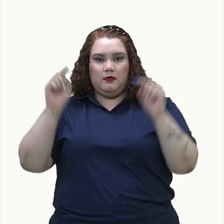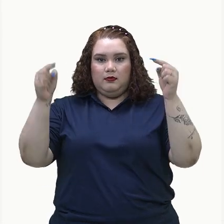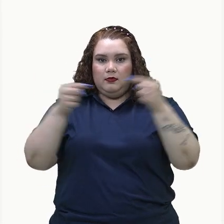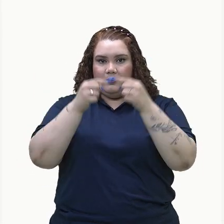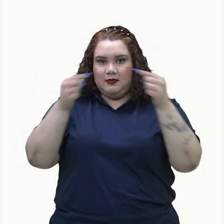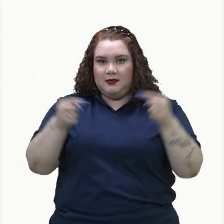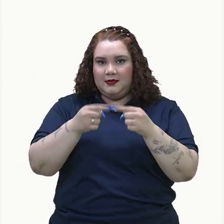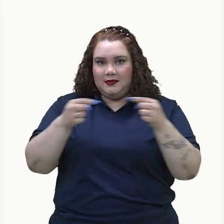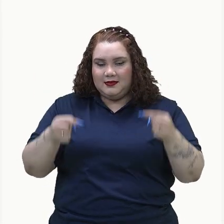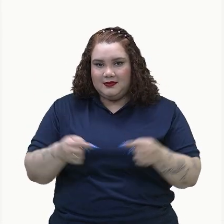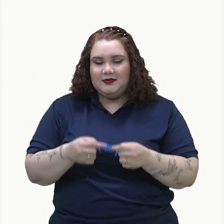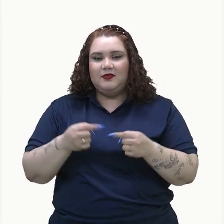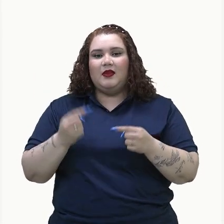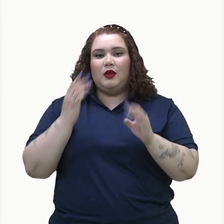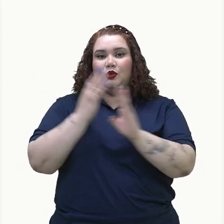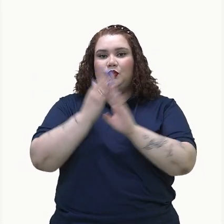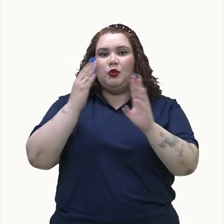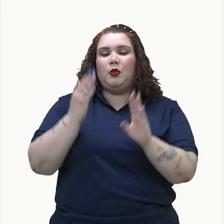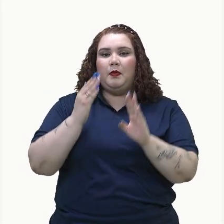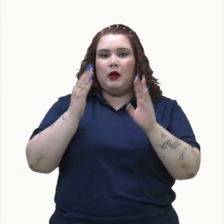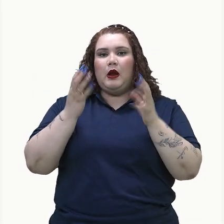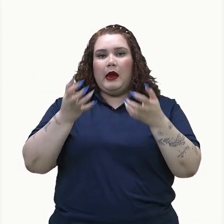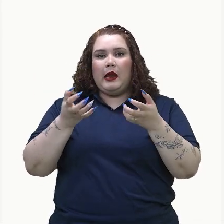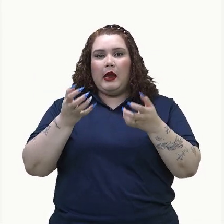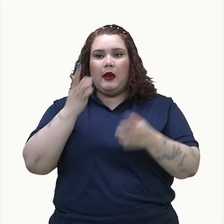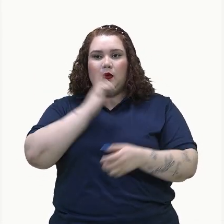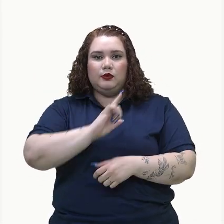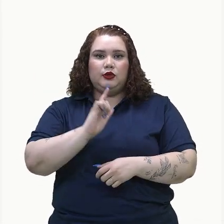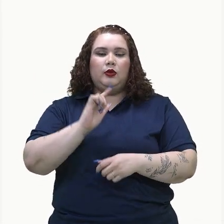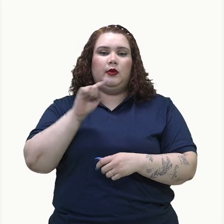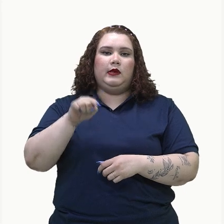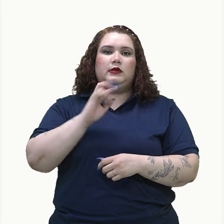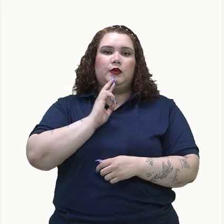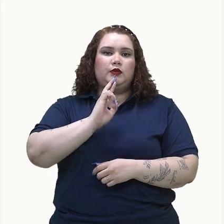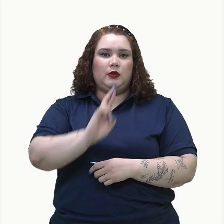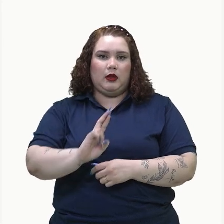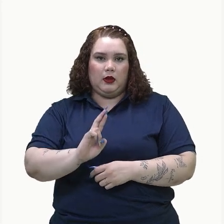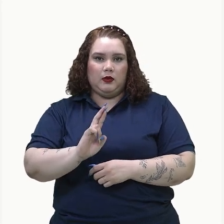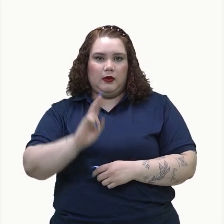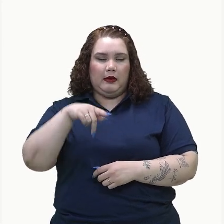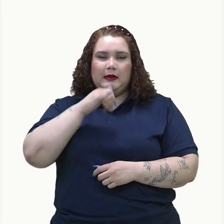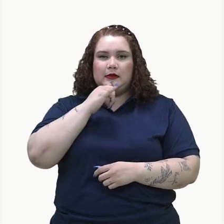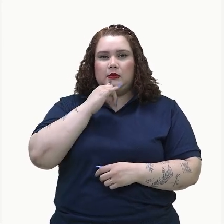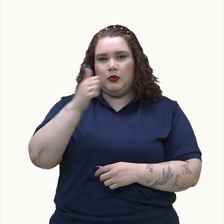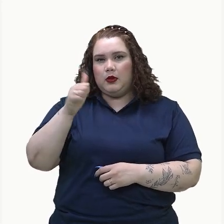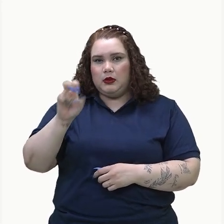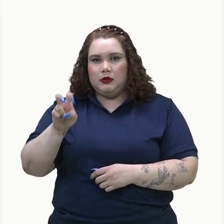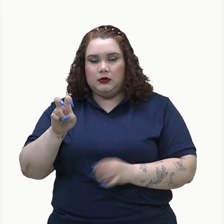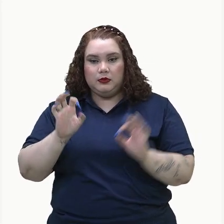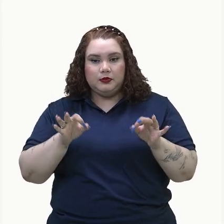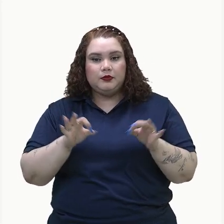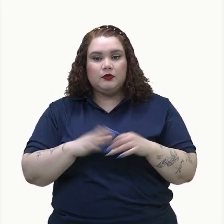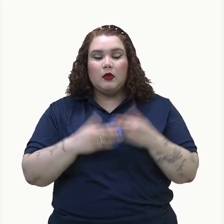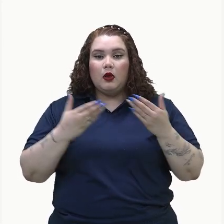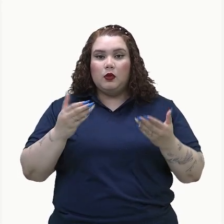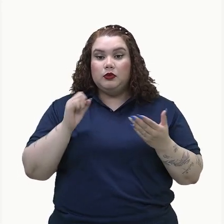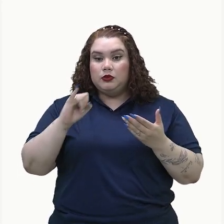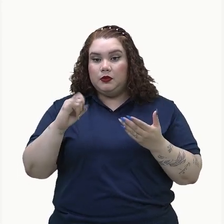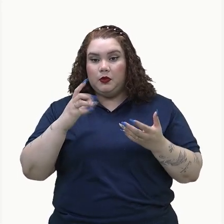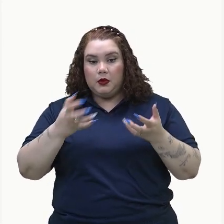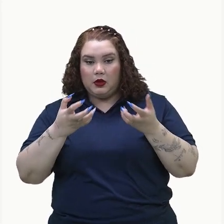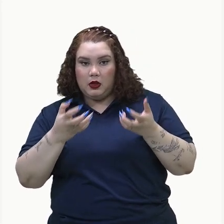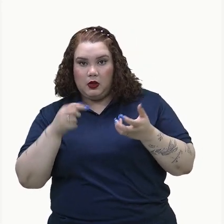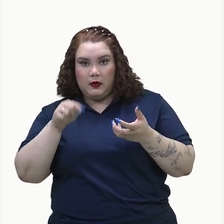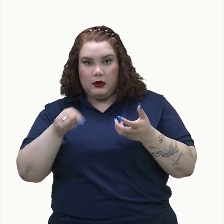um resultado que seja aquele que ele quer, de 15 ohms, por exemplo. Então, quando eu quero obter um valor de resistência